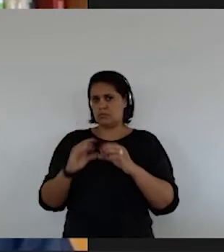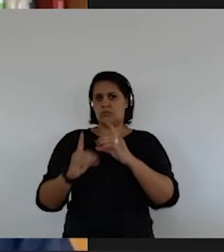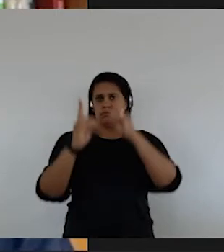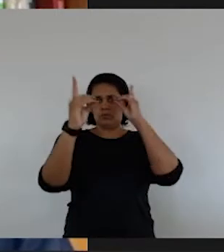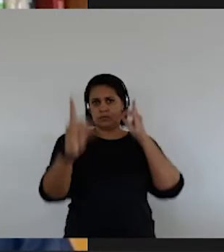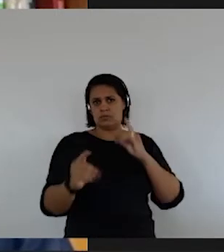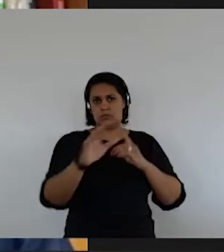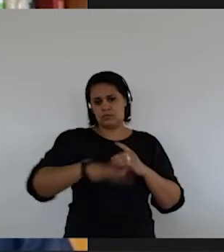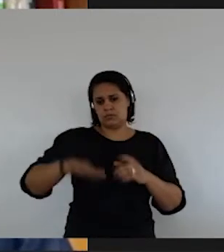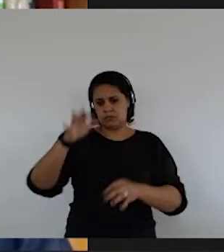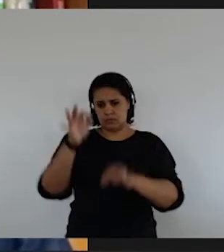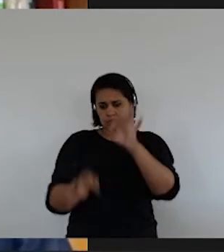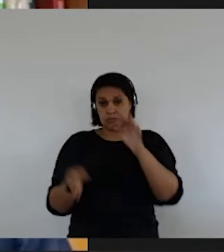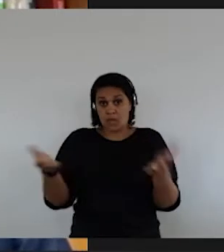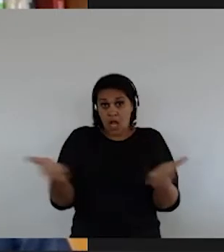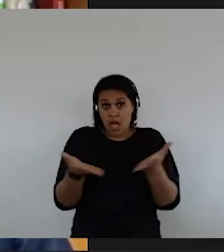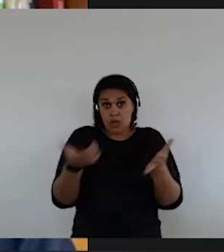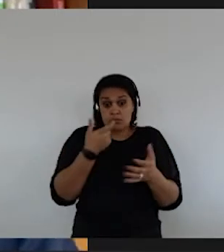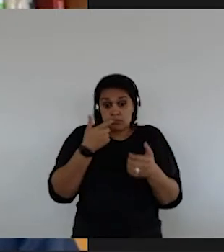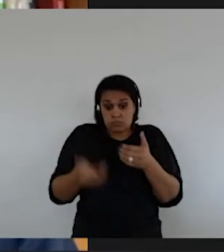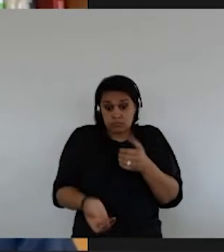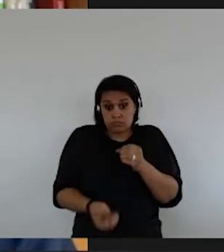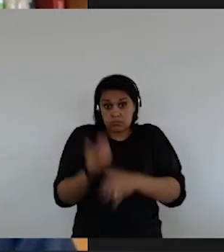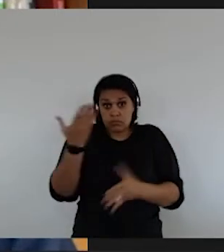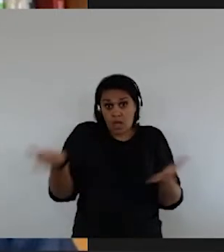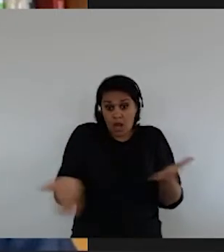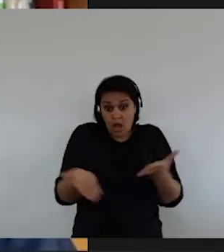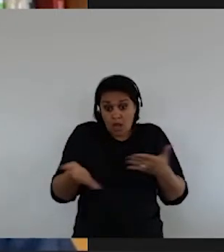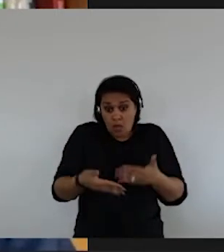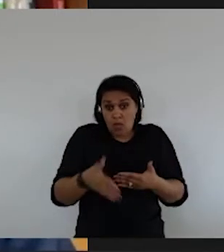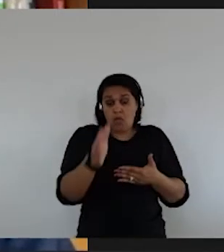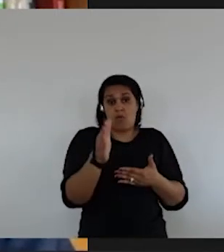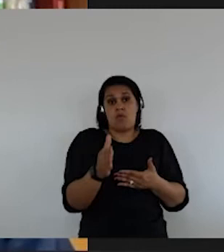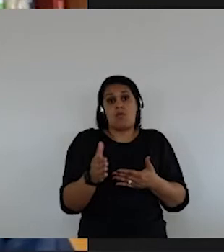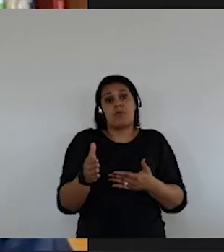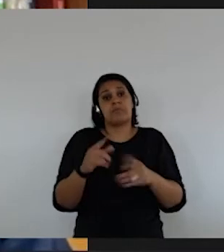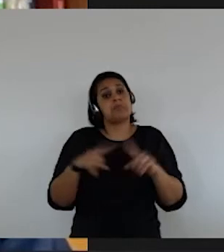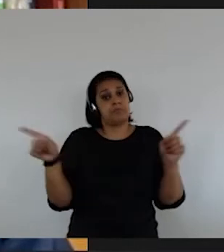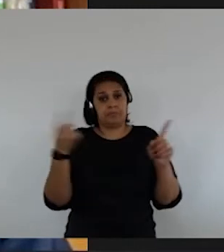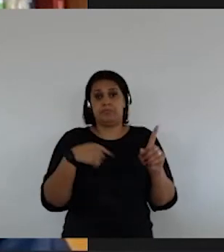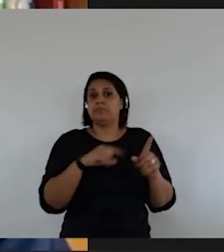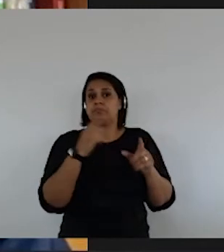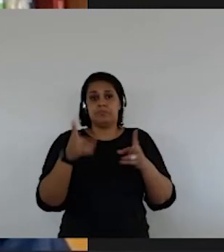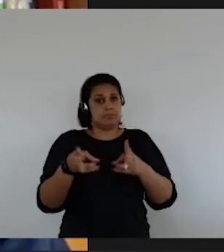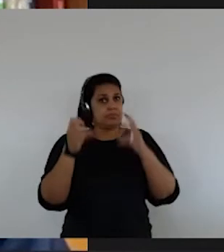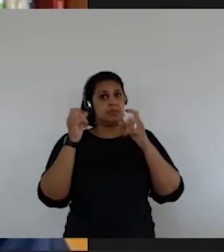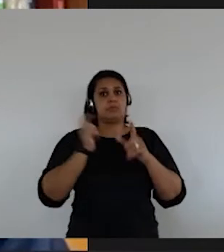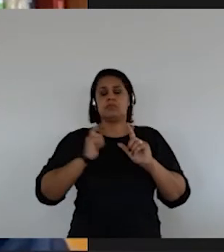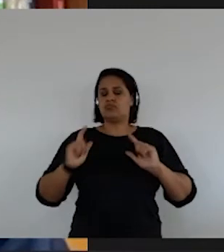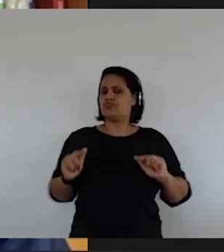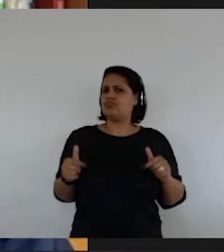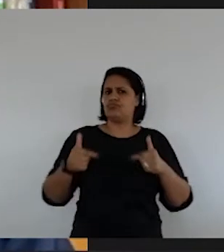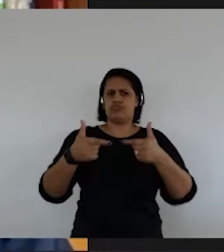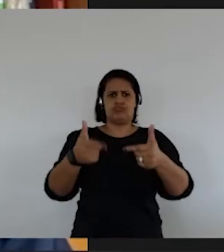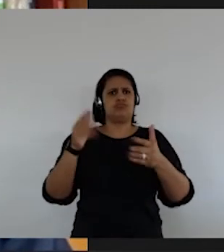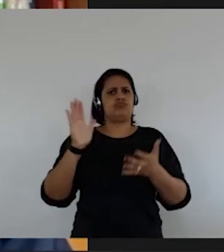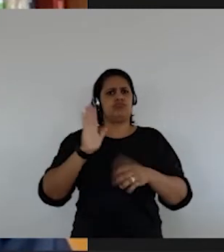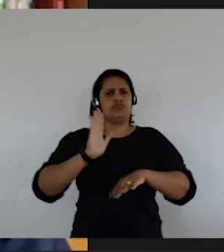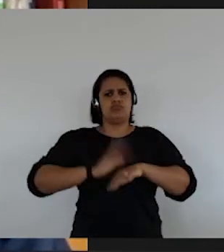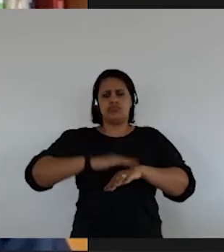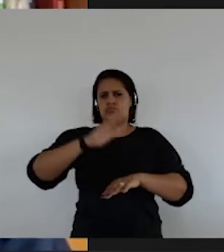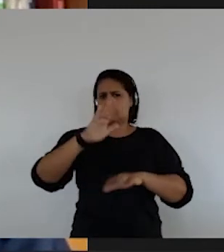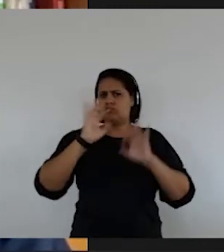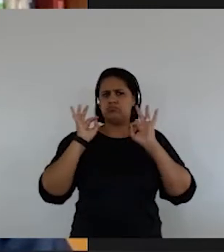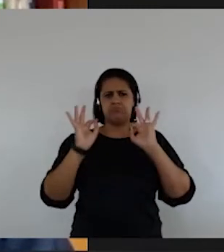no judiciário é fenômeno recente, mas é evidente que houve um tremendo de um avanço aí nos